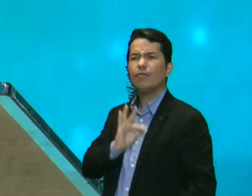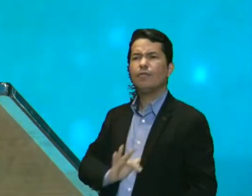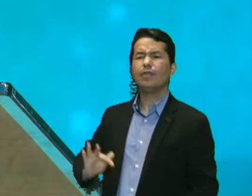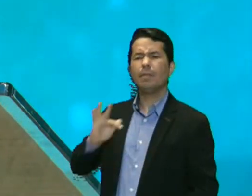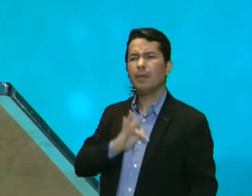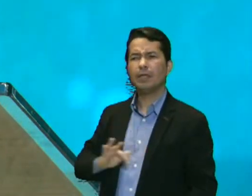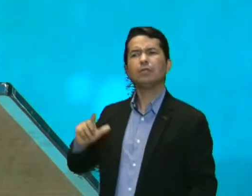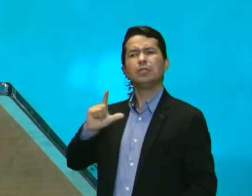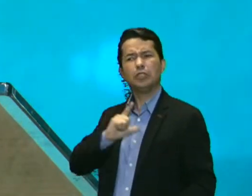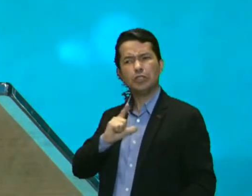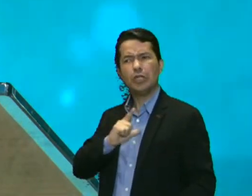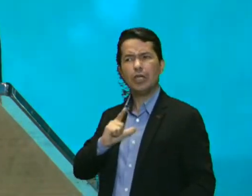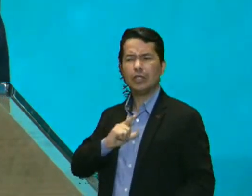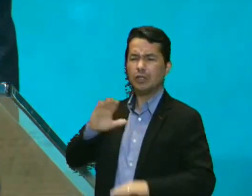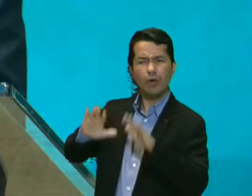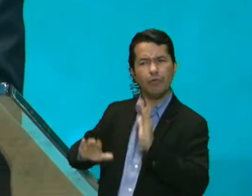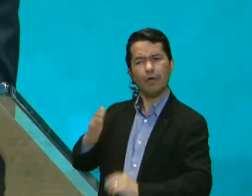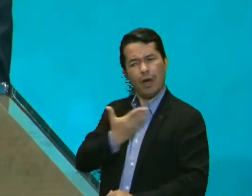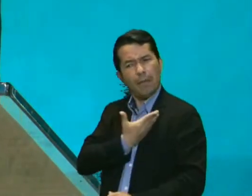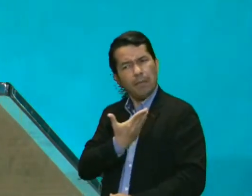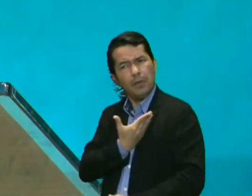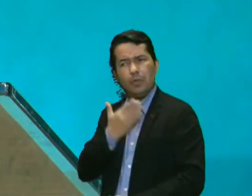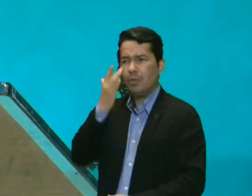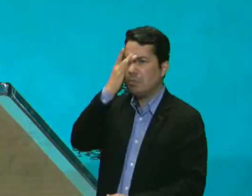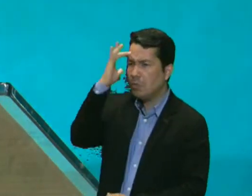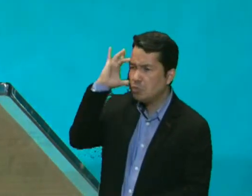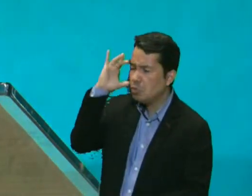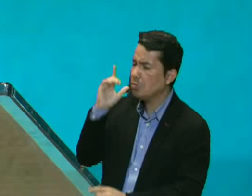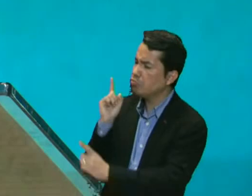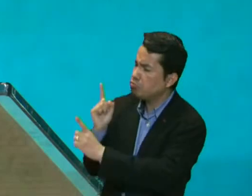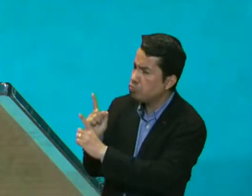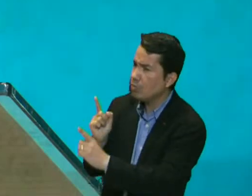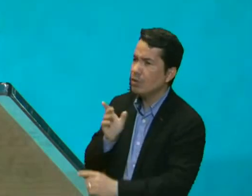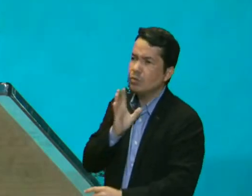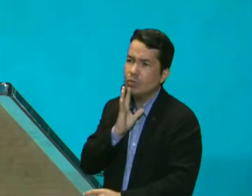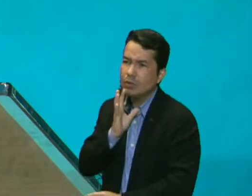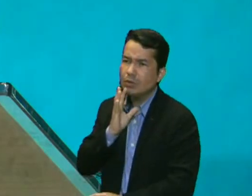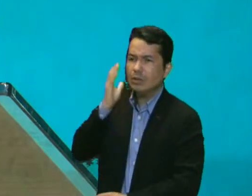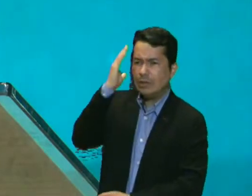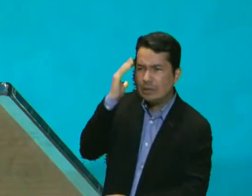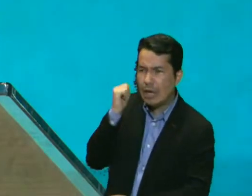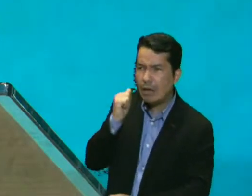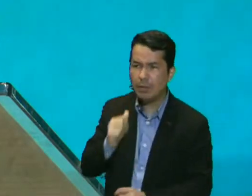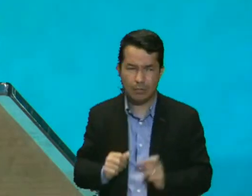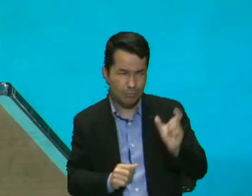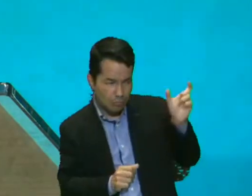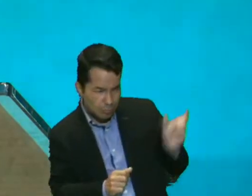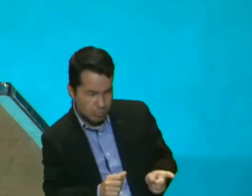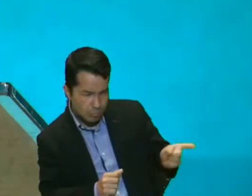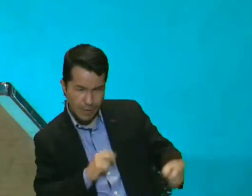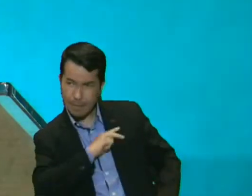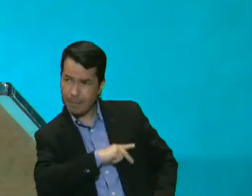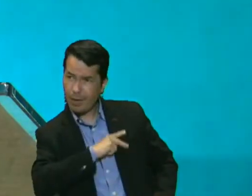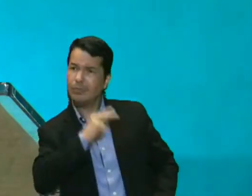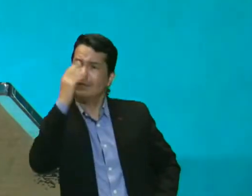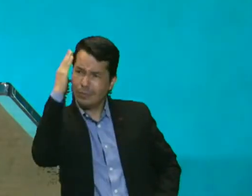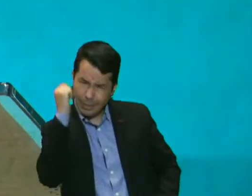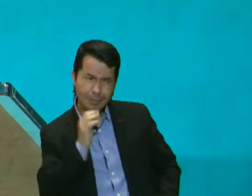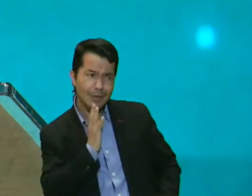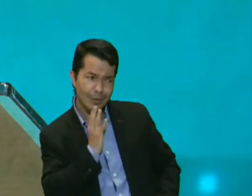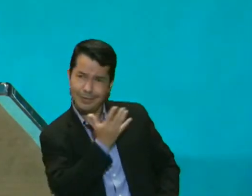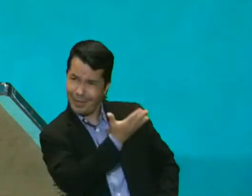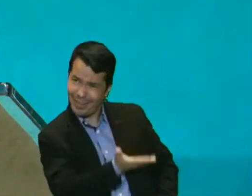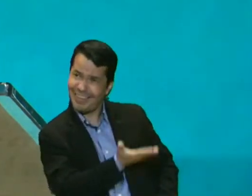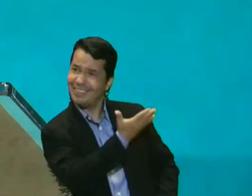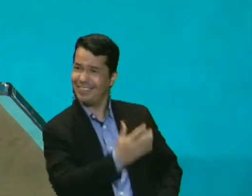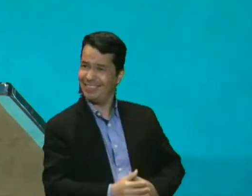amigos, pessoas que já conheciam esta atitude e essas ações na vida de Paulo.